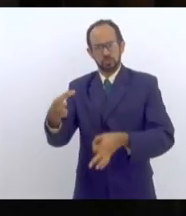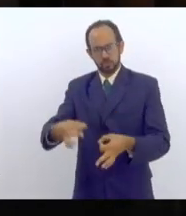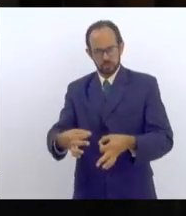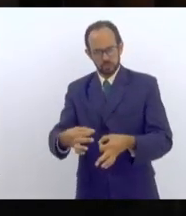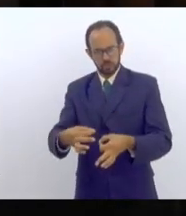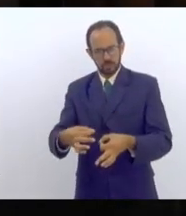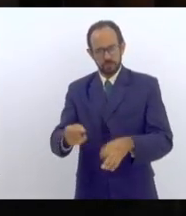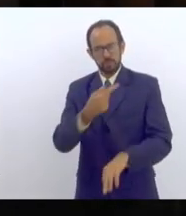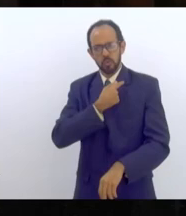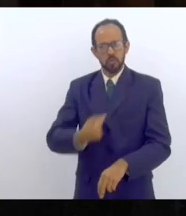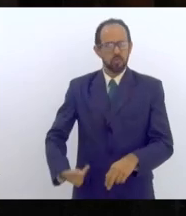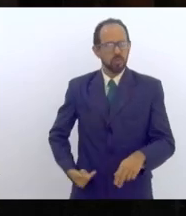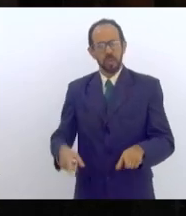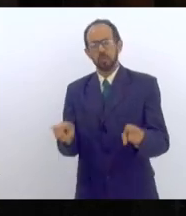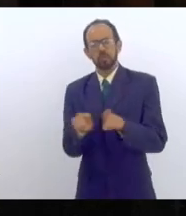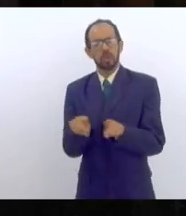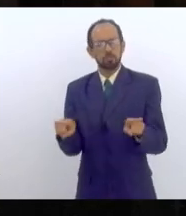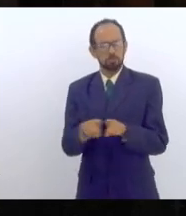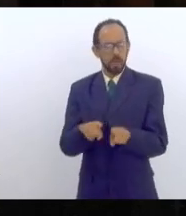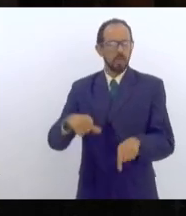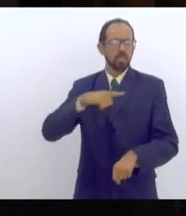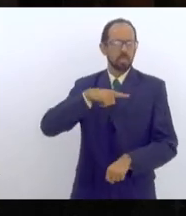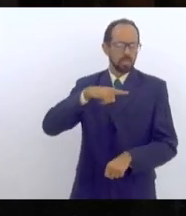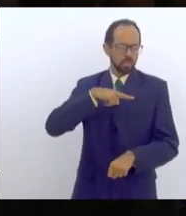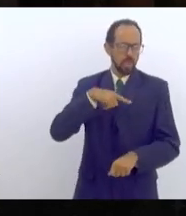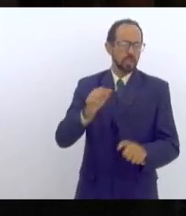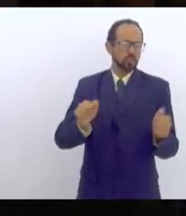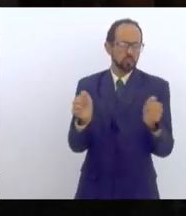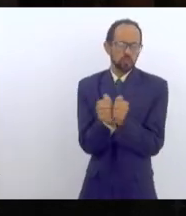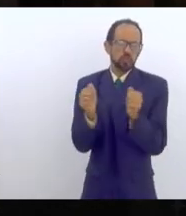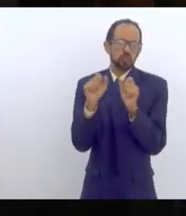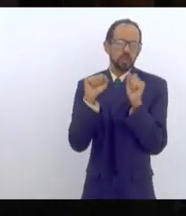O governo também contou com a Alerj para viabilizar conquistas